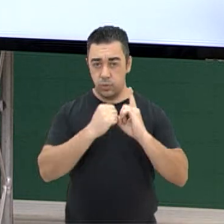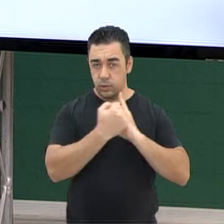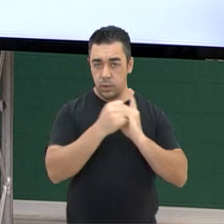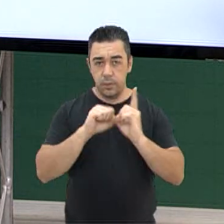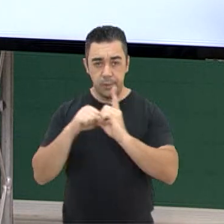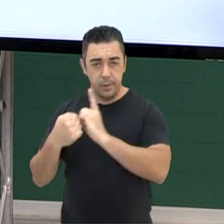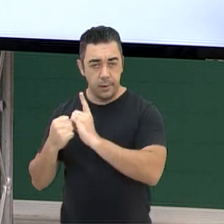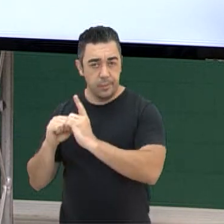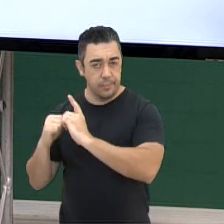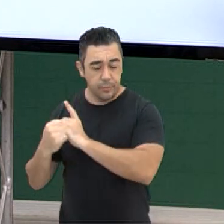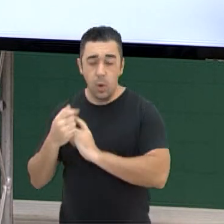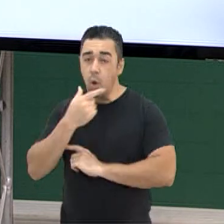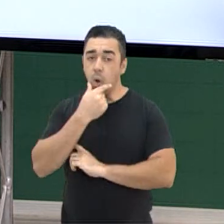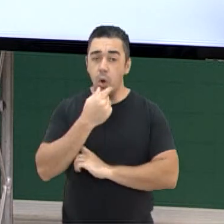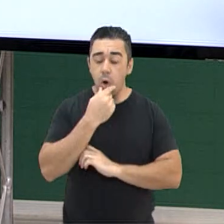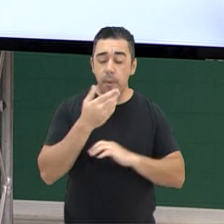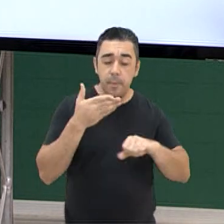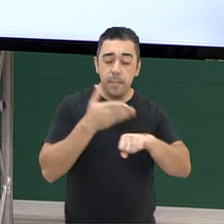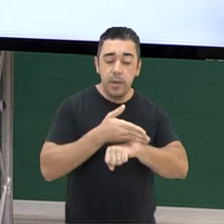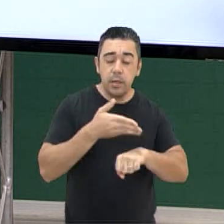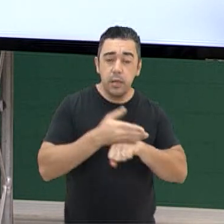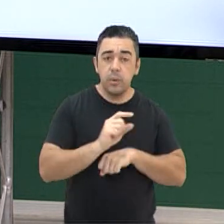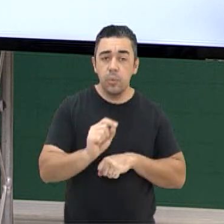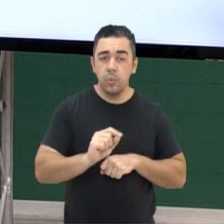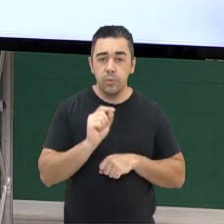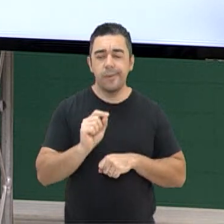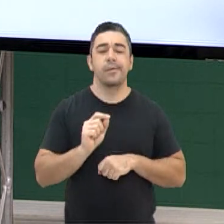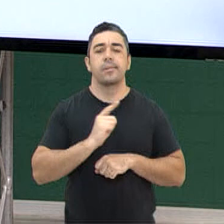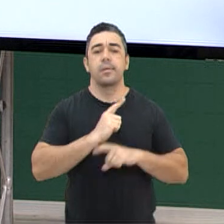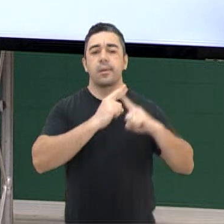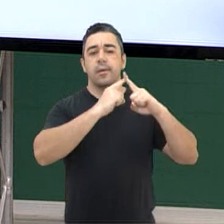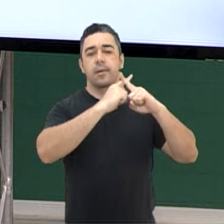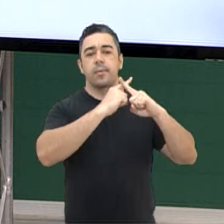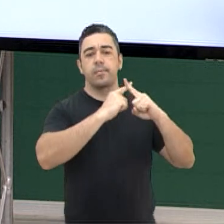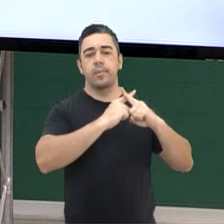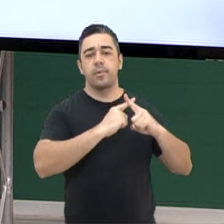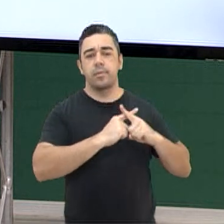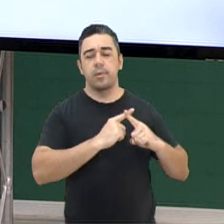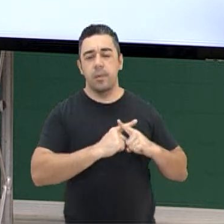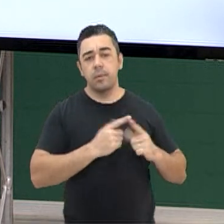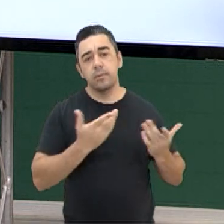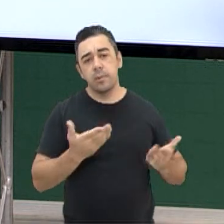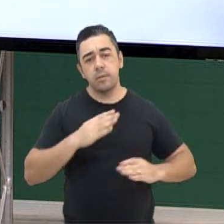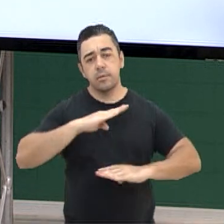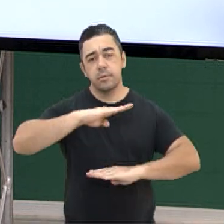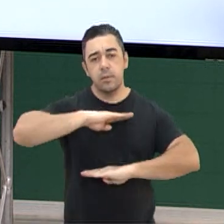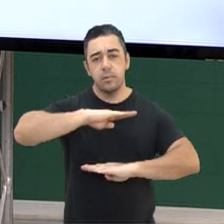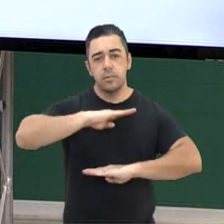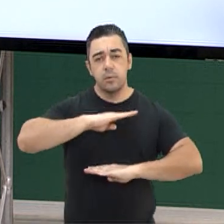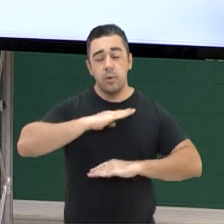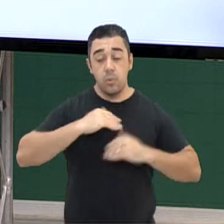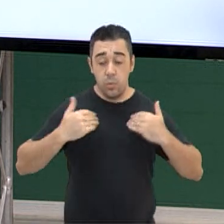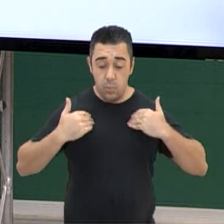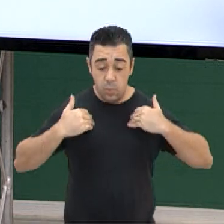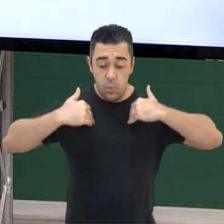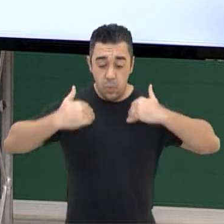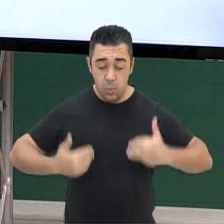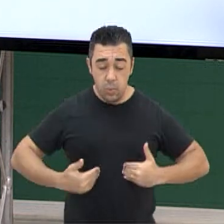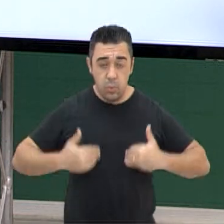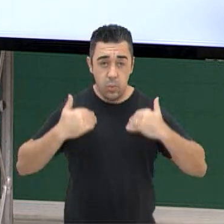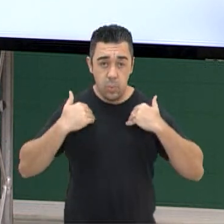o homem participando de eventos em diversas situações que envolviam a